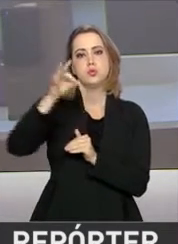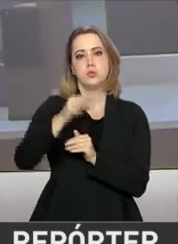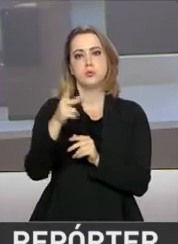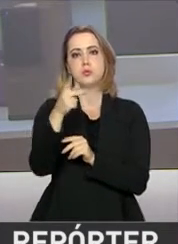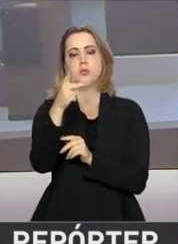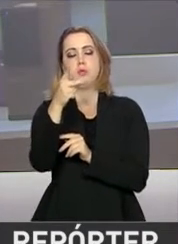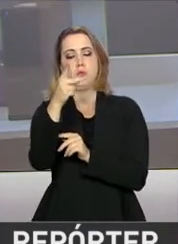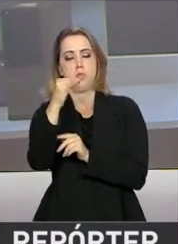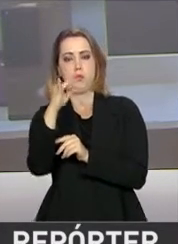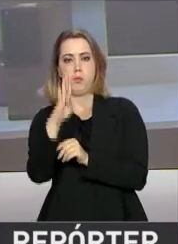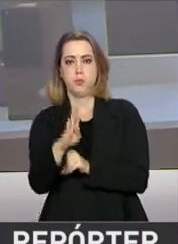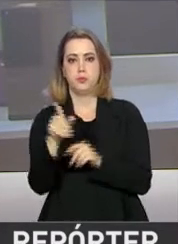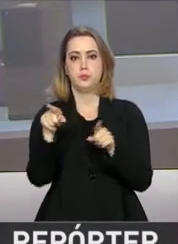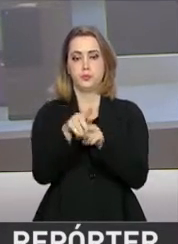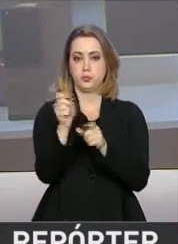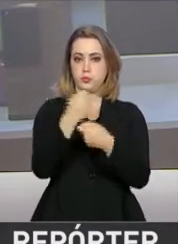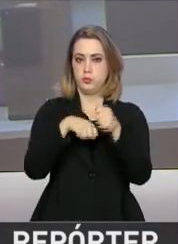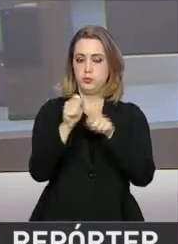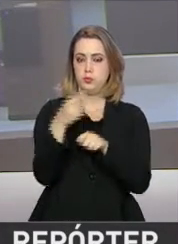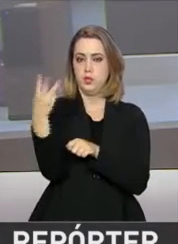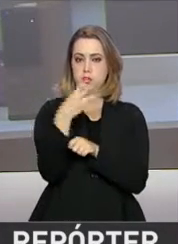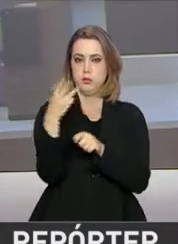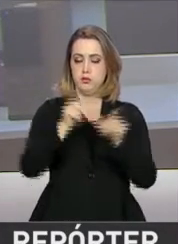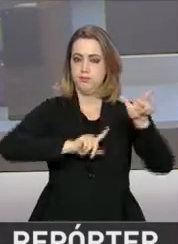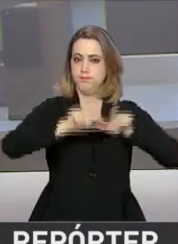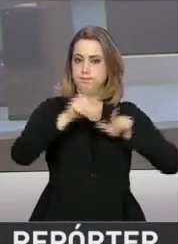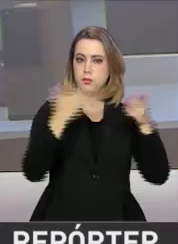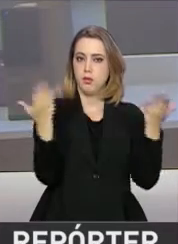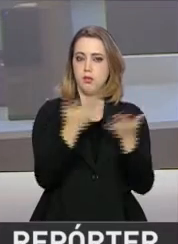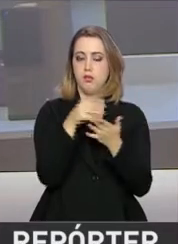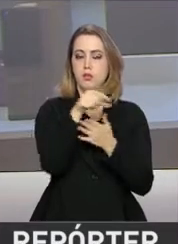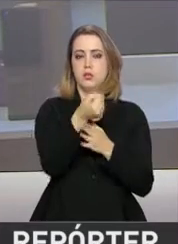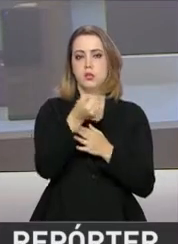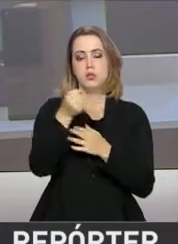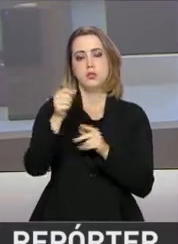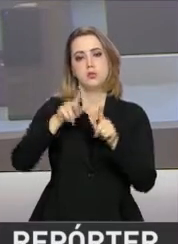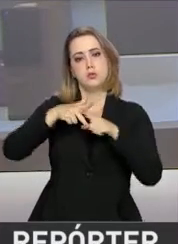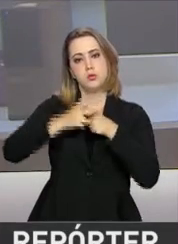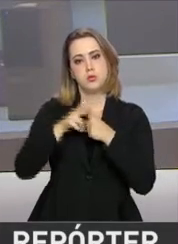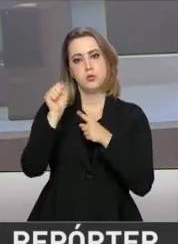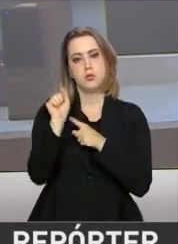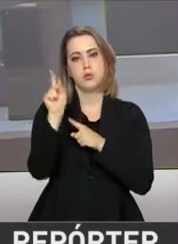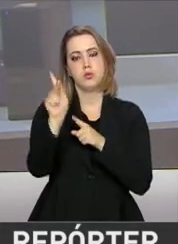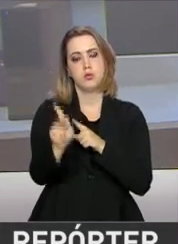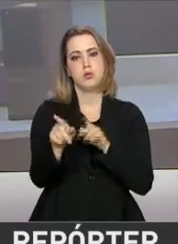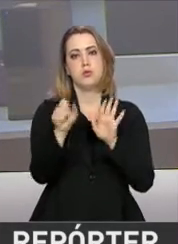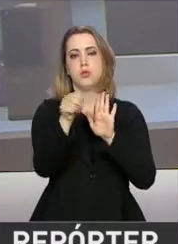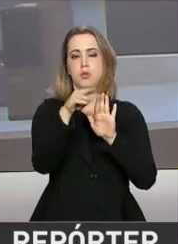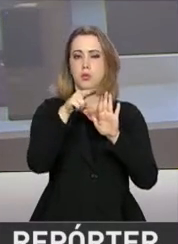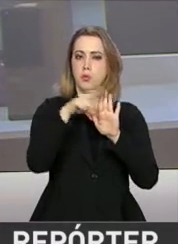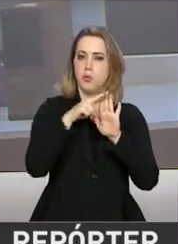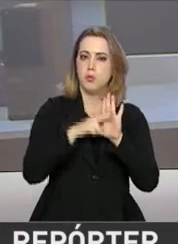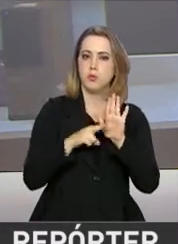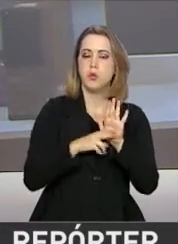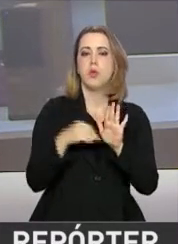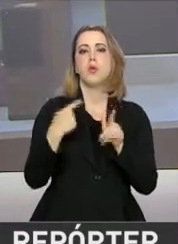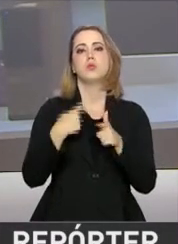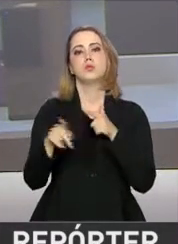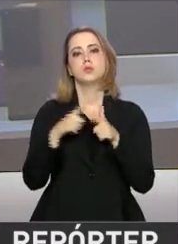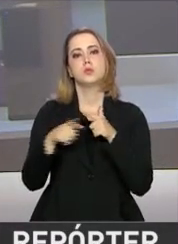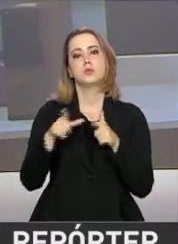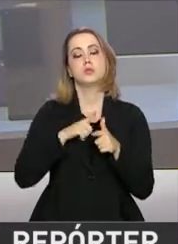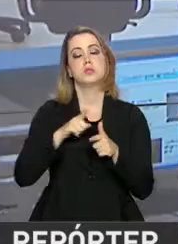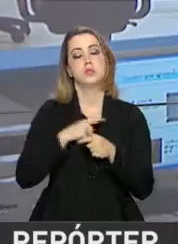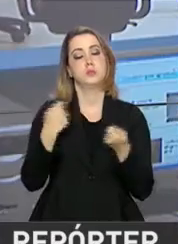do governo na terceira reportagem sobre a reforma da previdência social vamos falar sobre o risco que existe se nada for feito